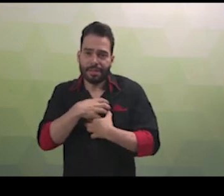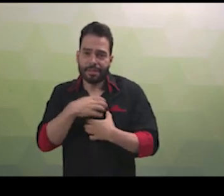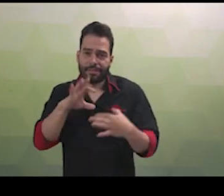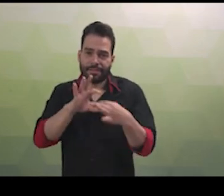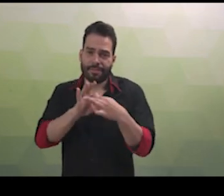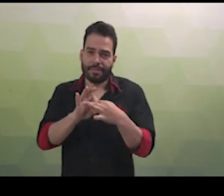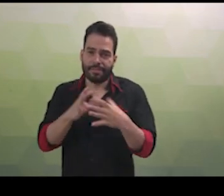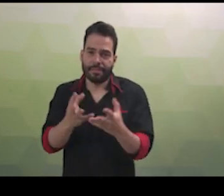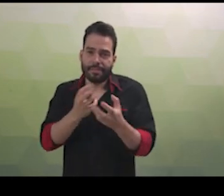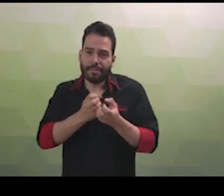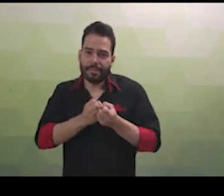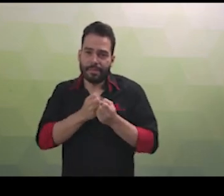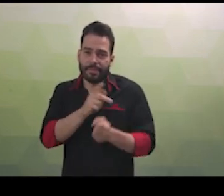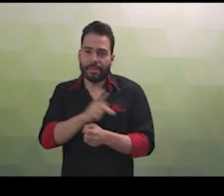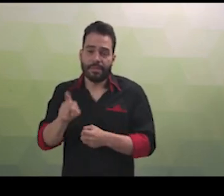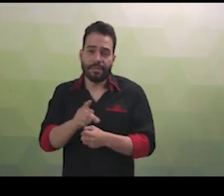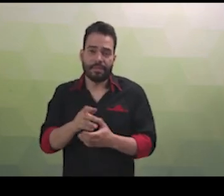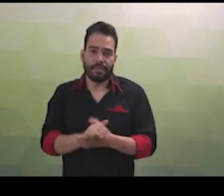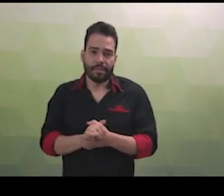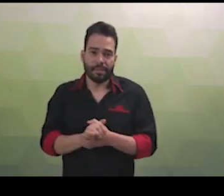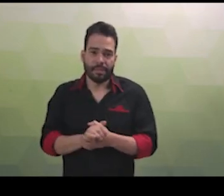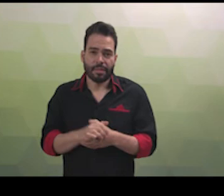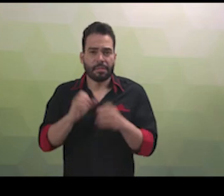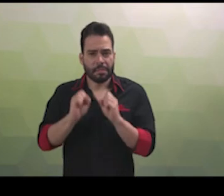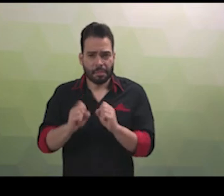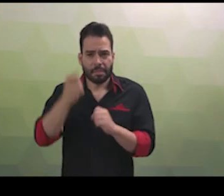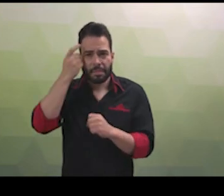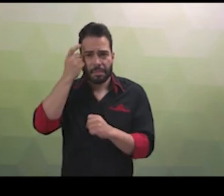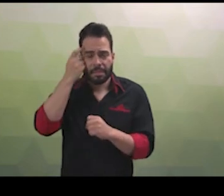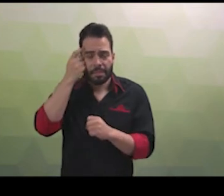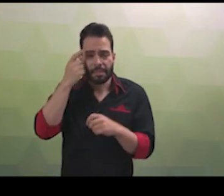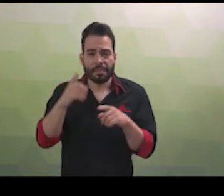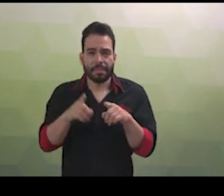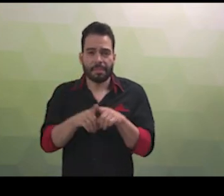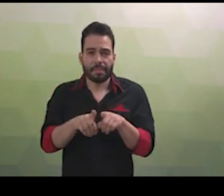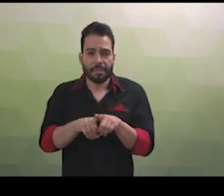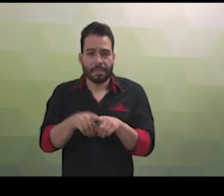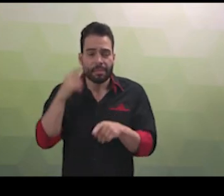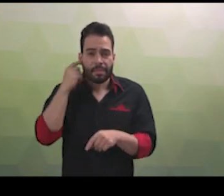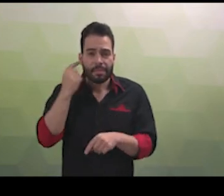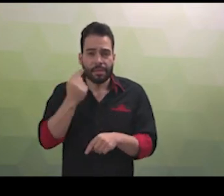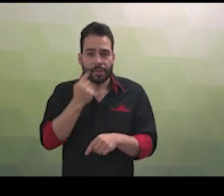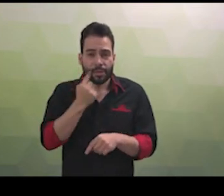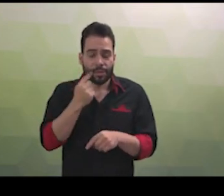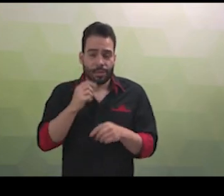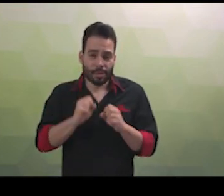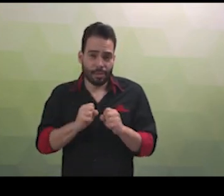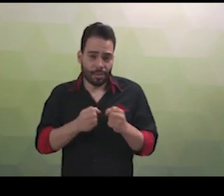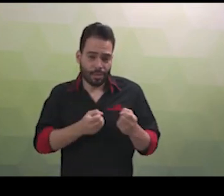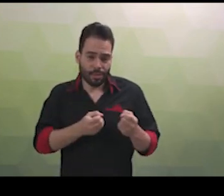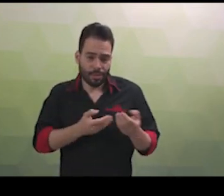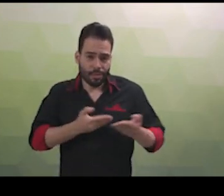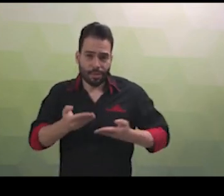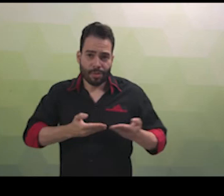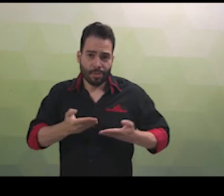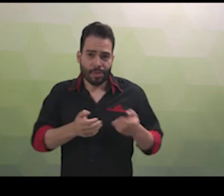se sinta envolvido e acolhido pelo professor. Podemos pensar também que o surdo é uma colega de